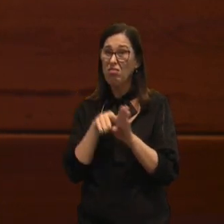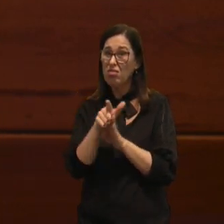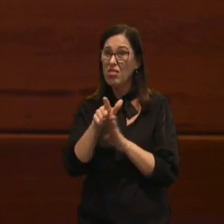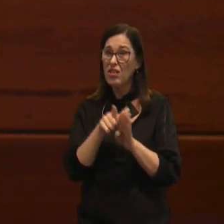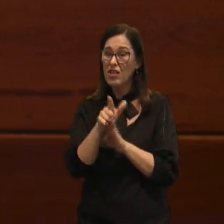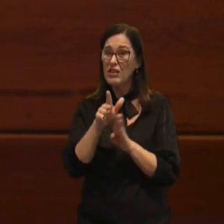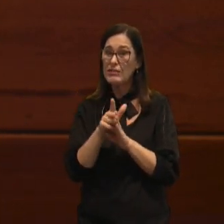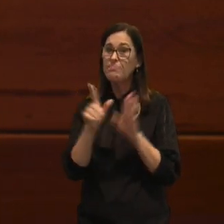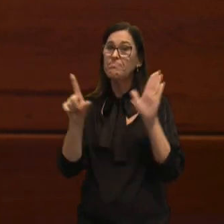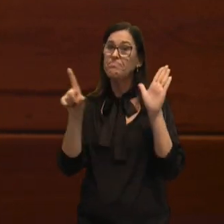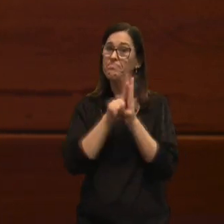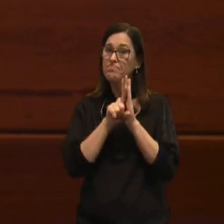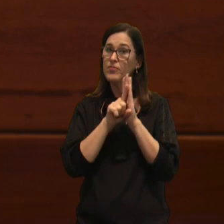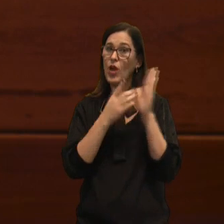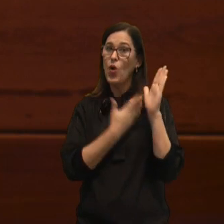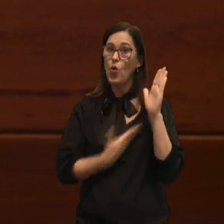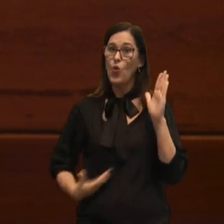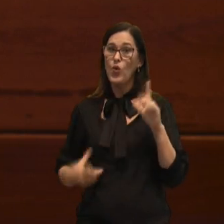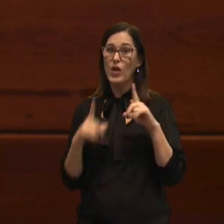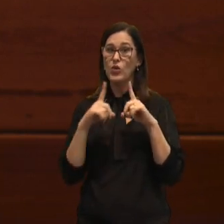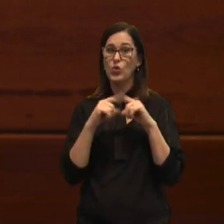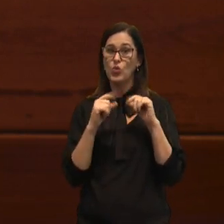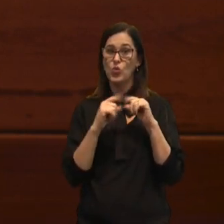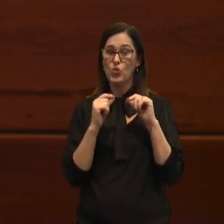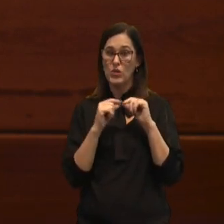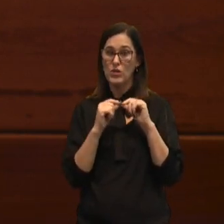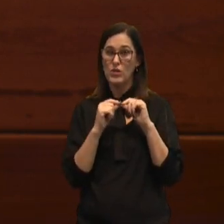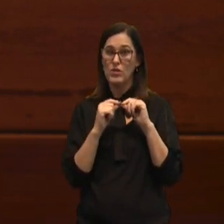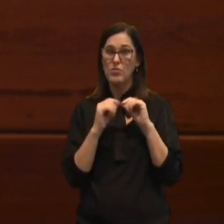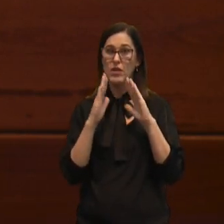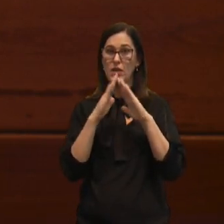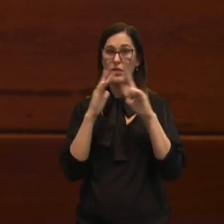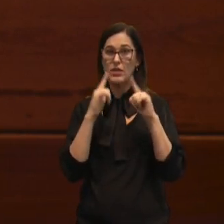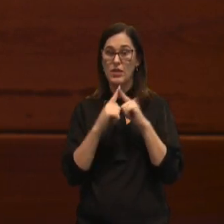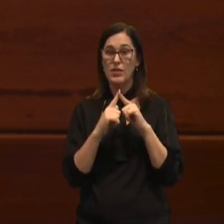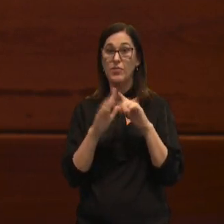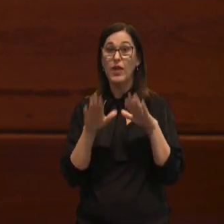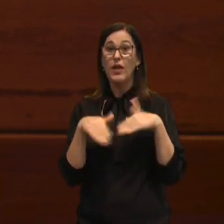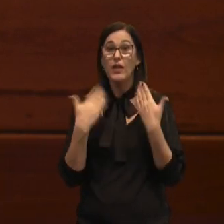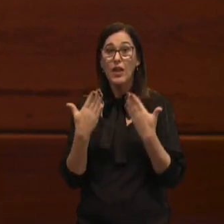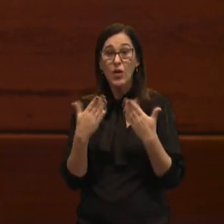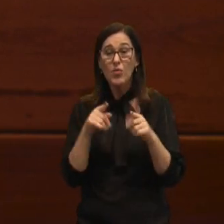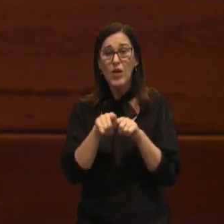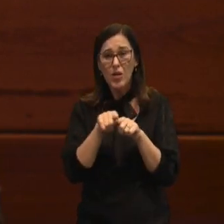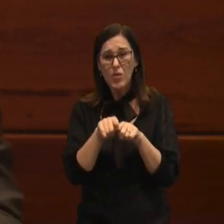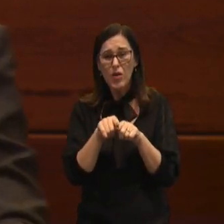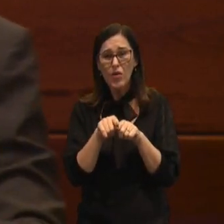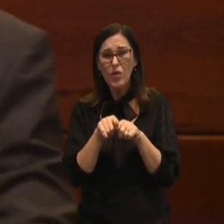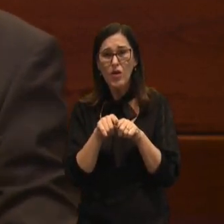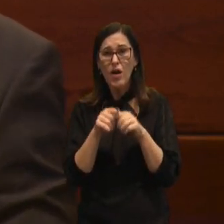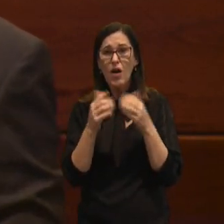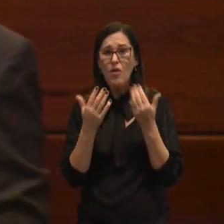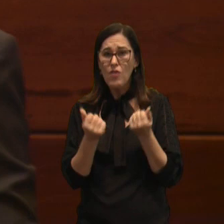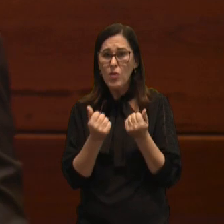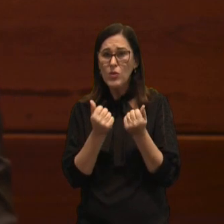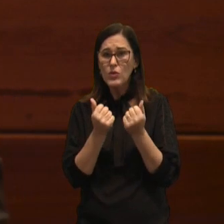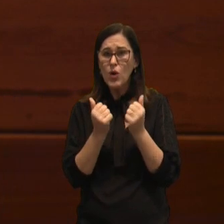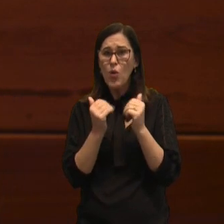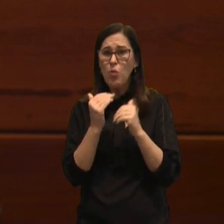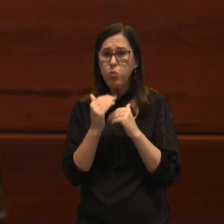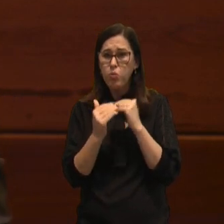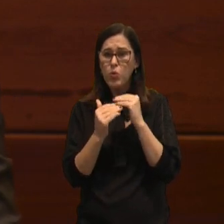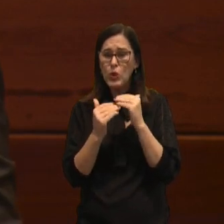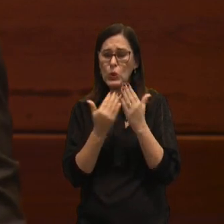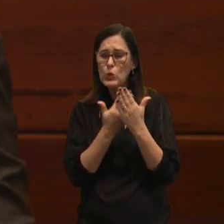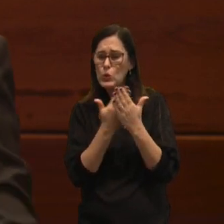recomendações legais do governo do estado para as igrejas. Então, meu irmão, vamos estar gradativamente, vamos estudar